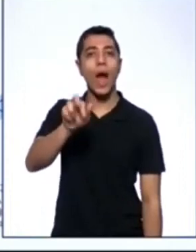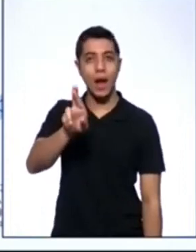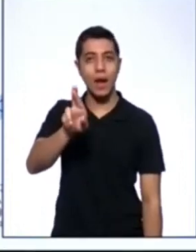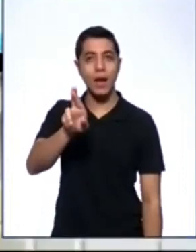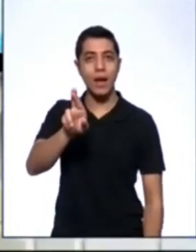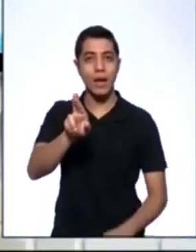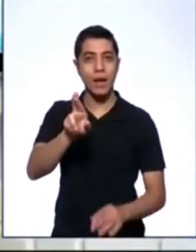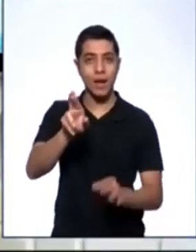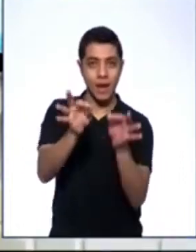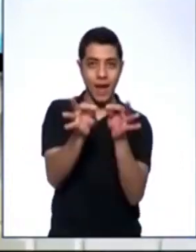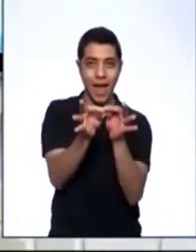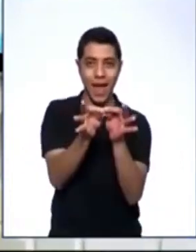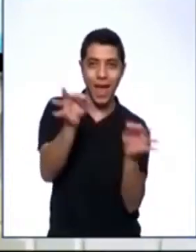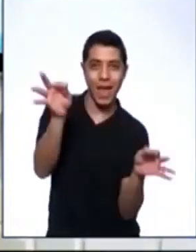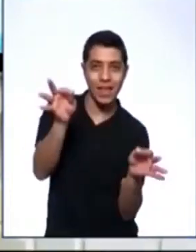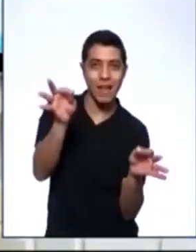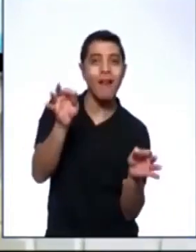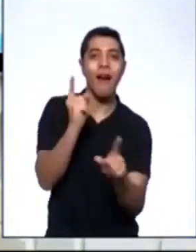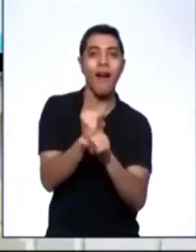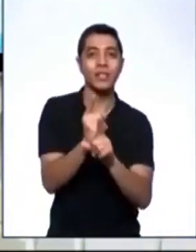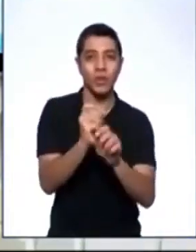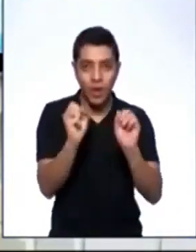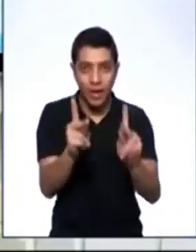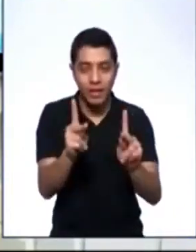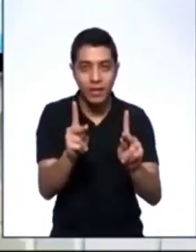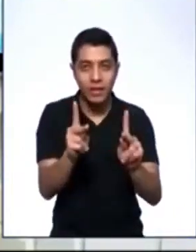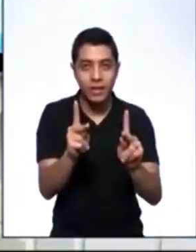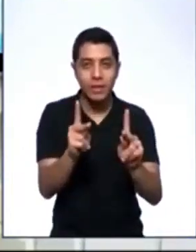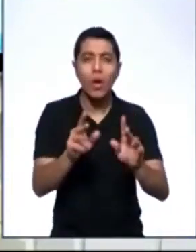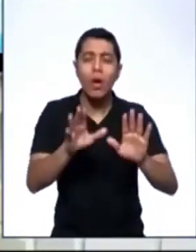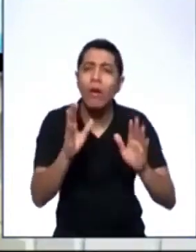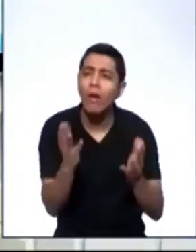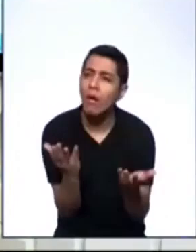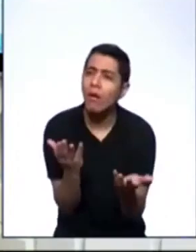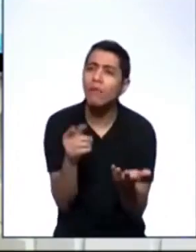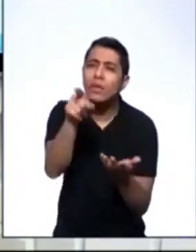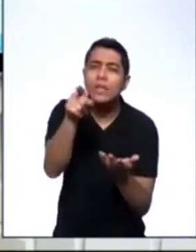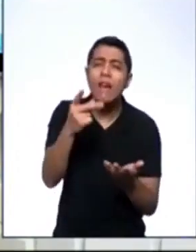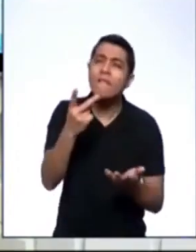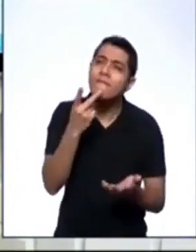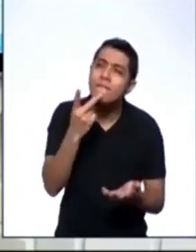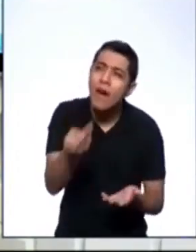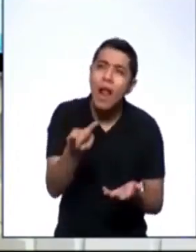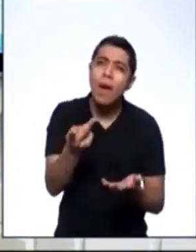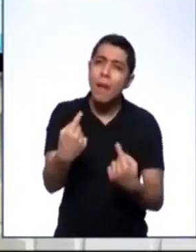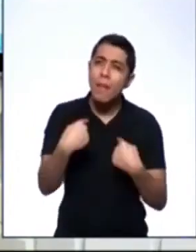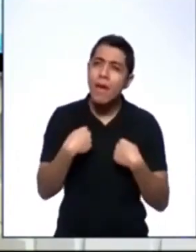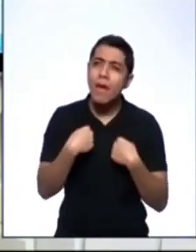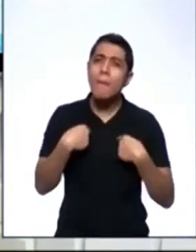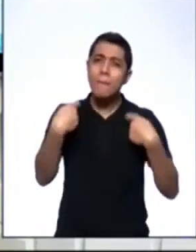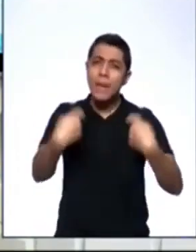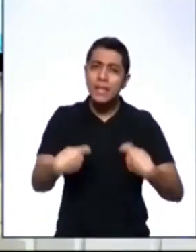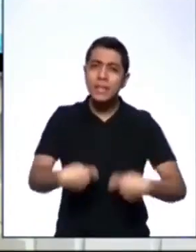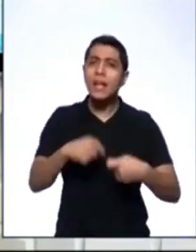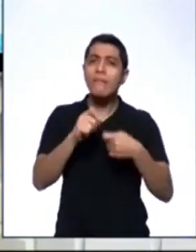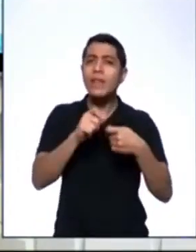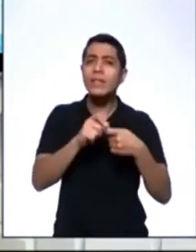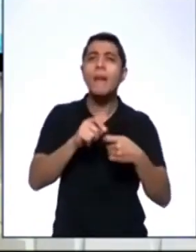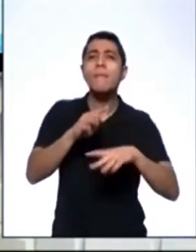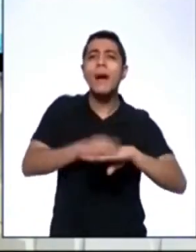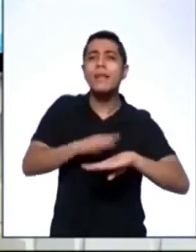deusinho você tá querendo me dizer na minha cara que é para fazer regra de três